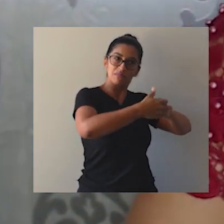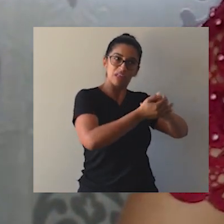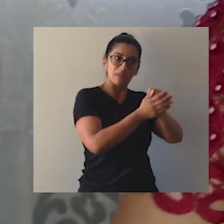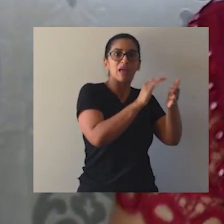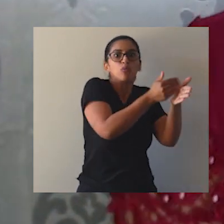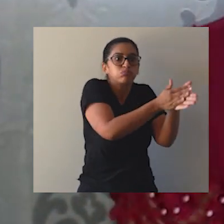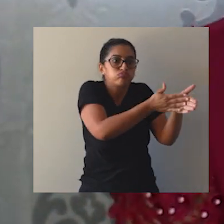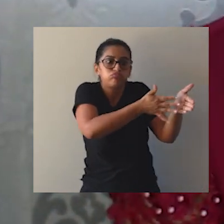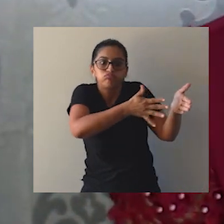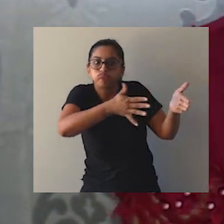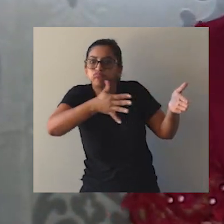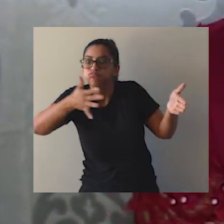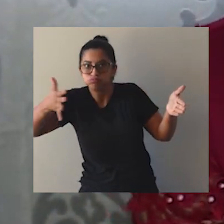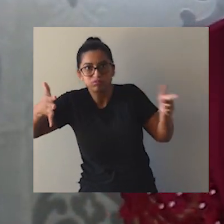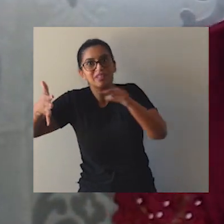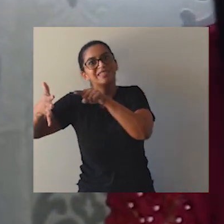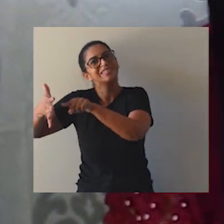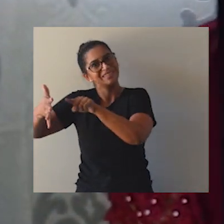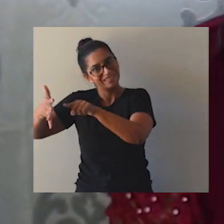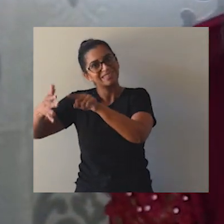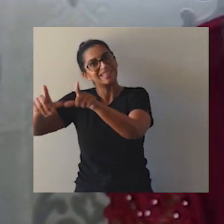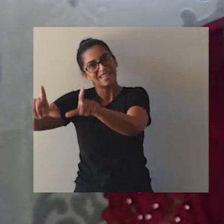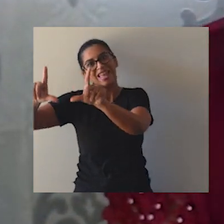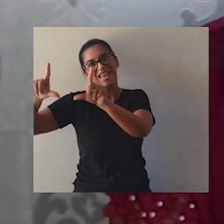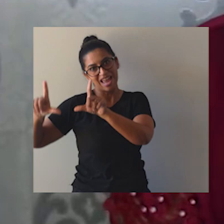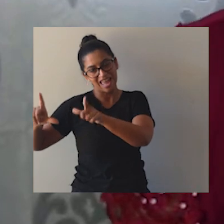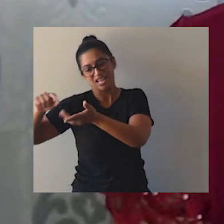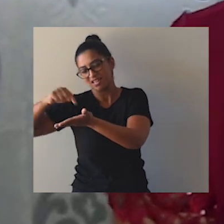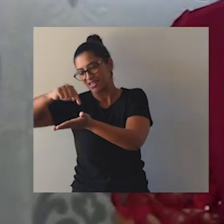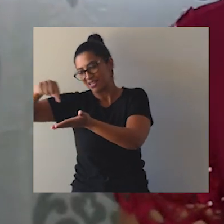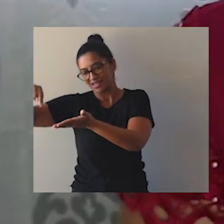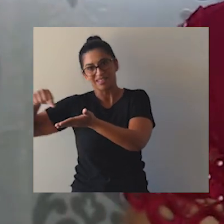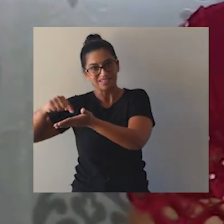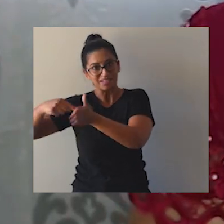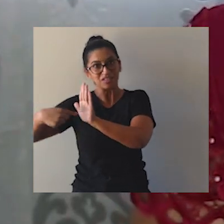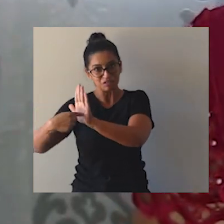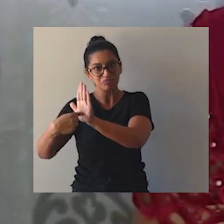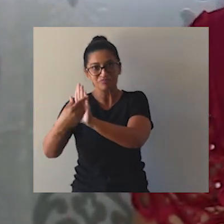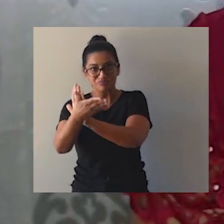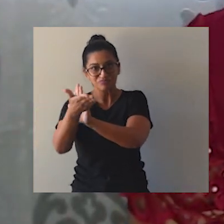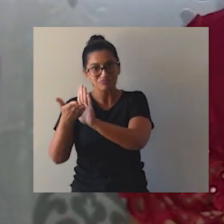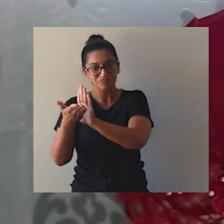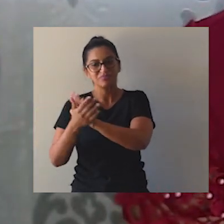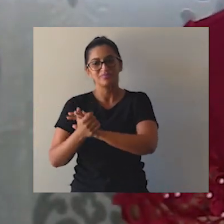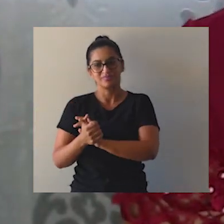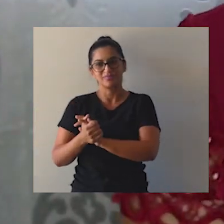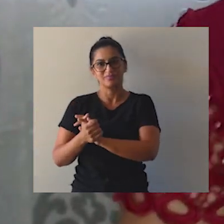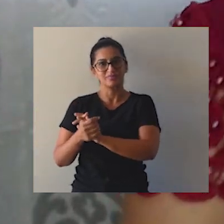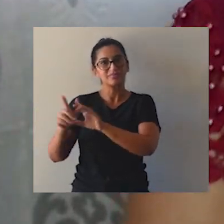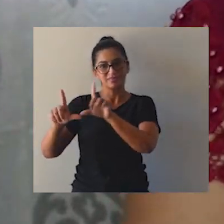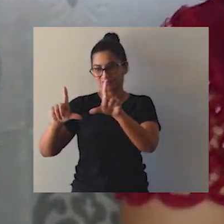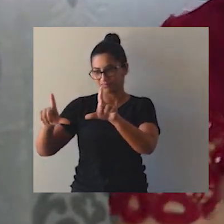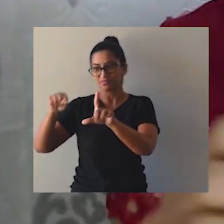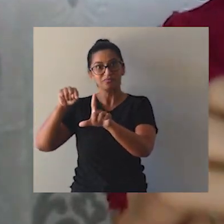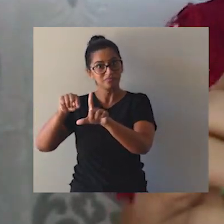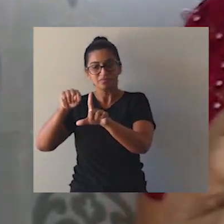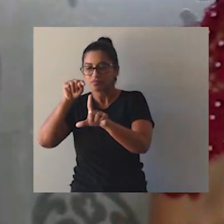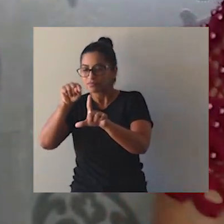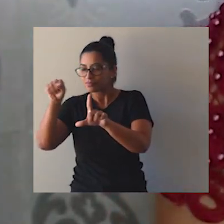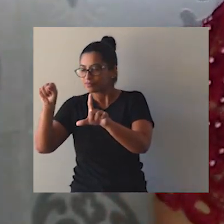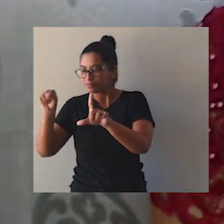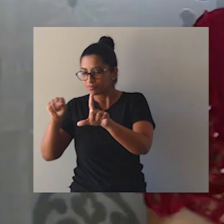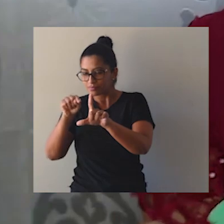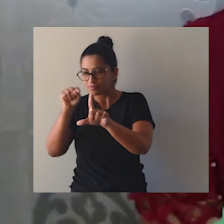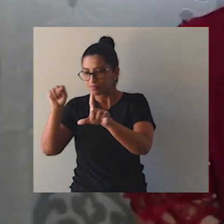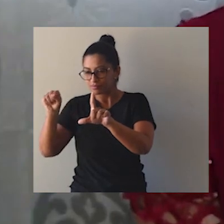aqui, né? Depois, mas aí a gente vai trabalhar com a reglete. Esse material aqui